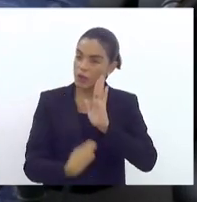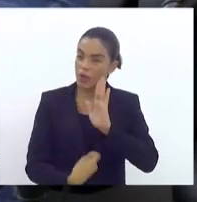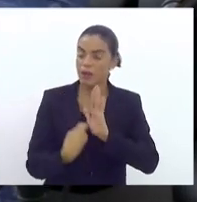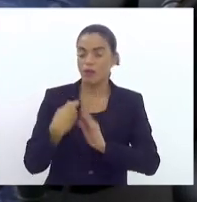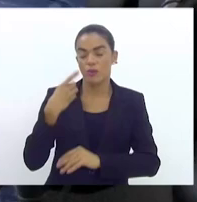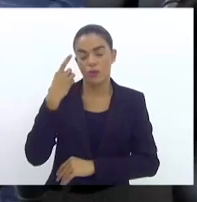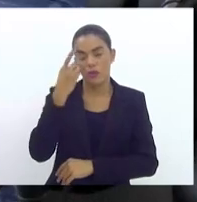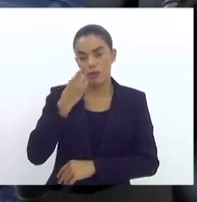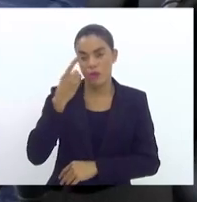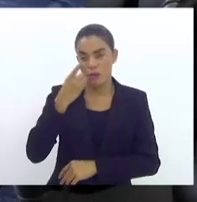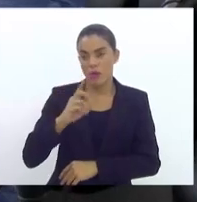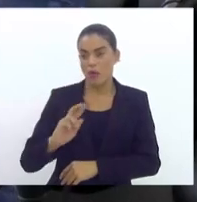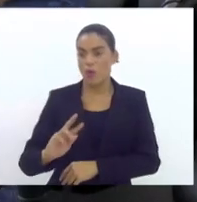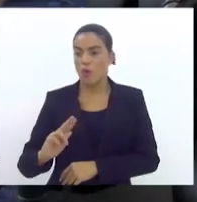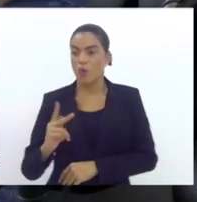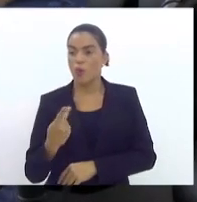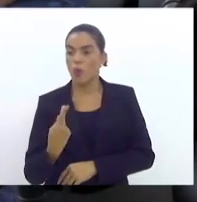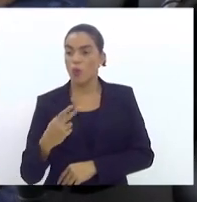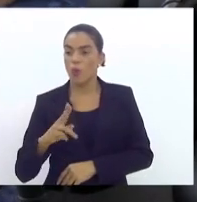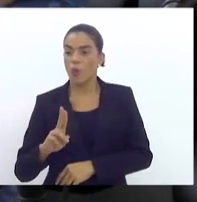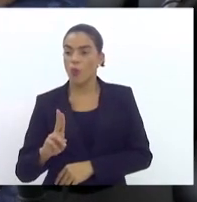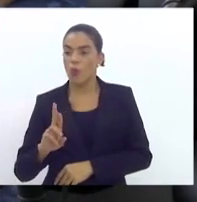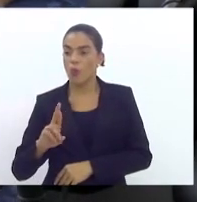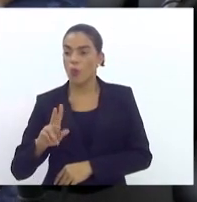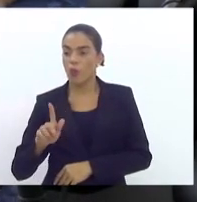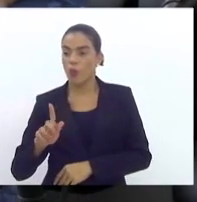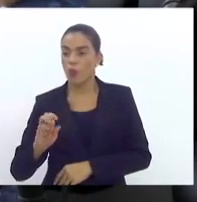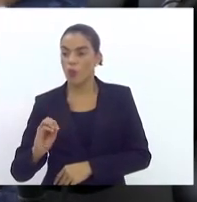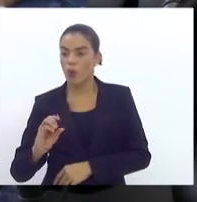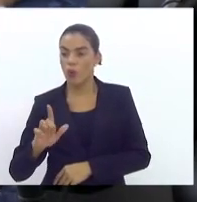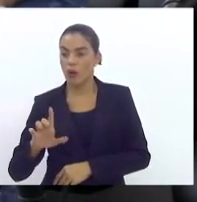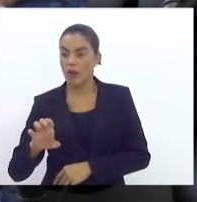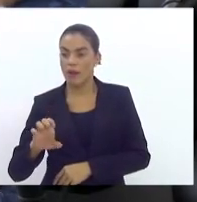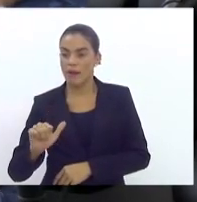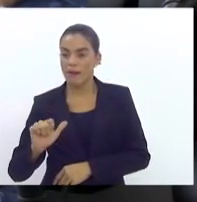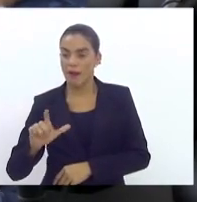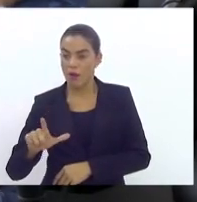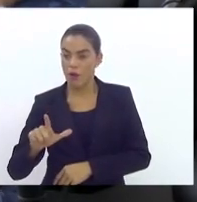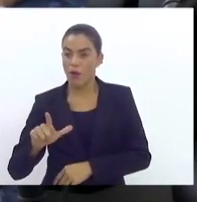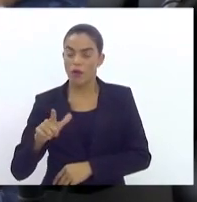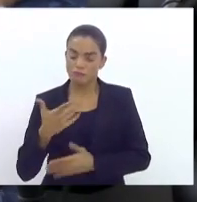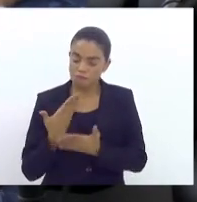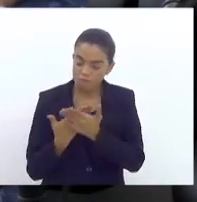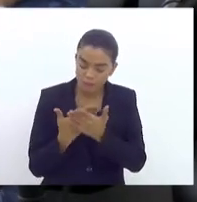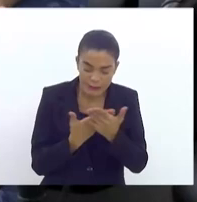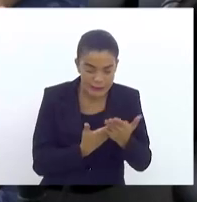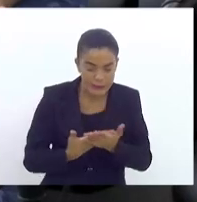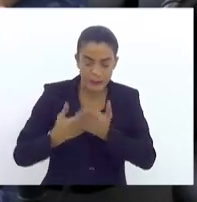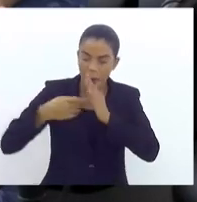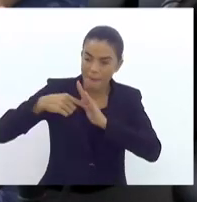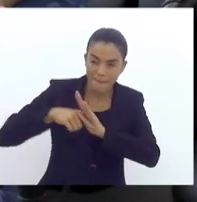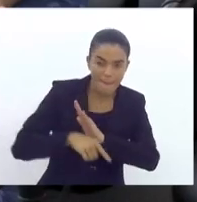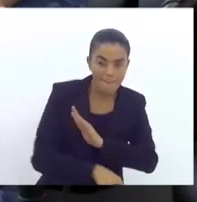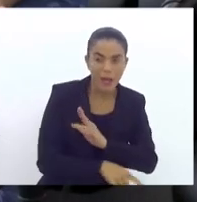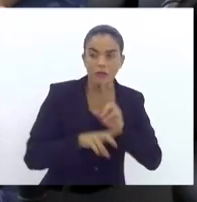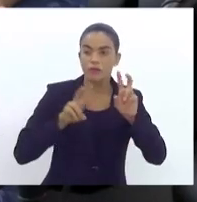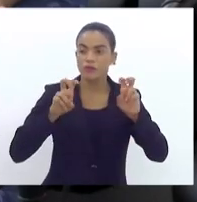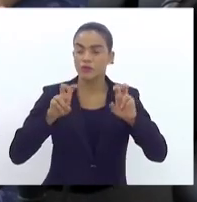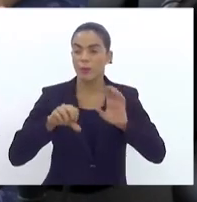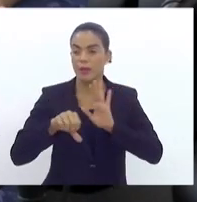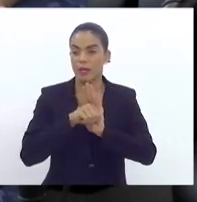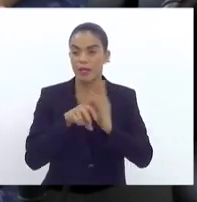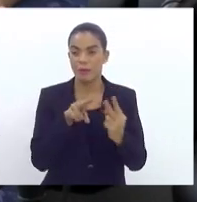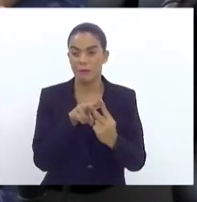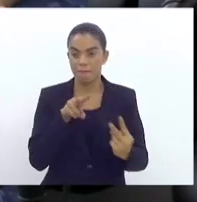deputado Hugo Leal E com isso nós começamos a estudar se aprofundar em prova de crime cibernéticos para minha surpresa